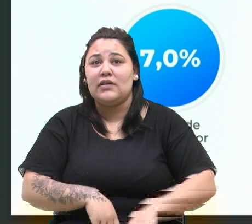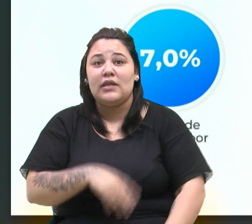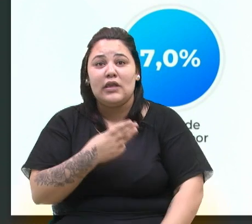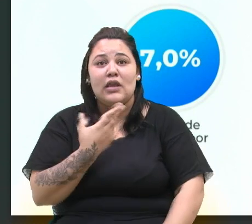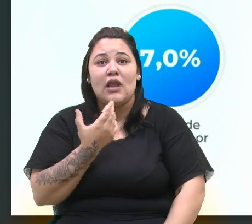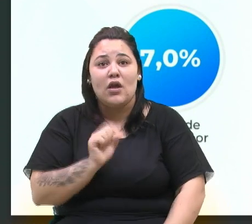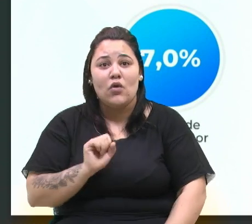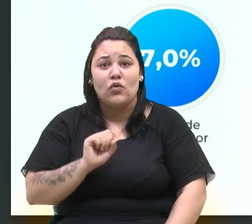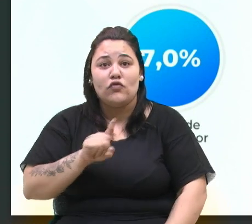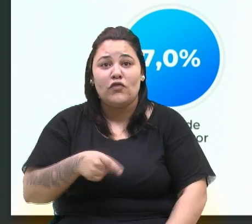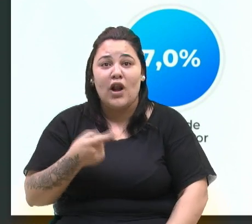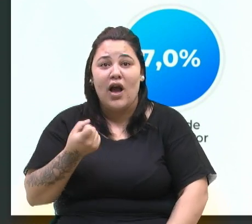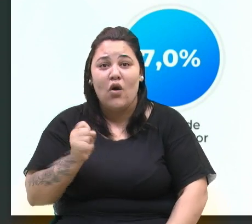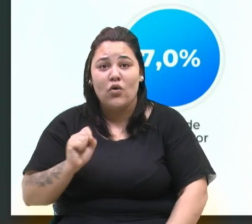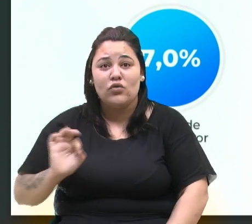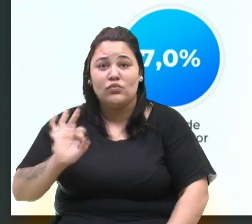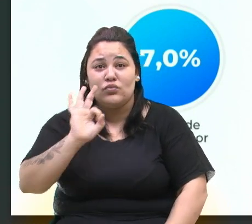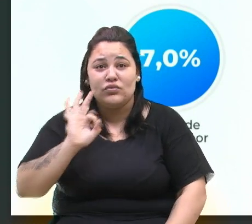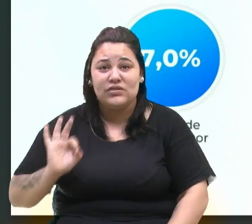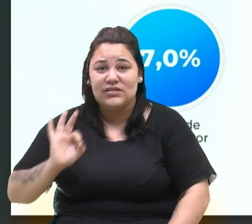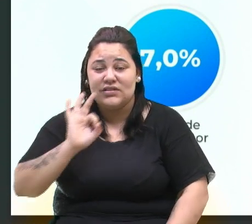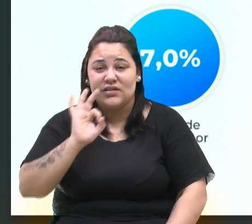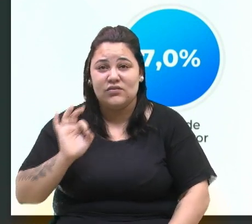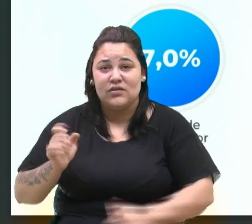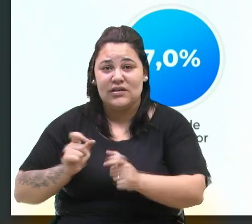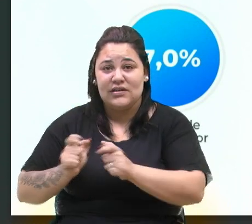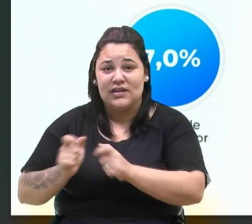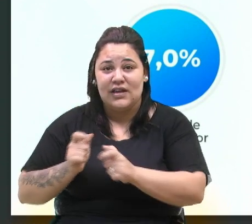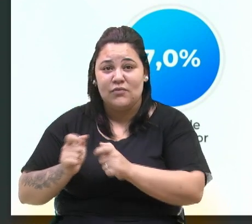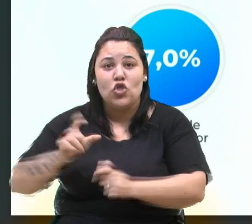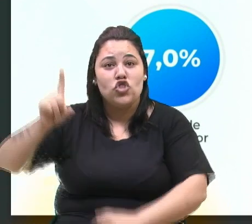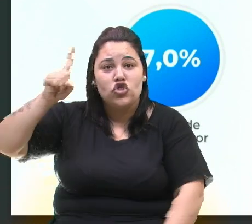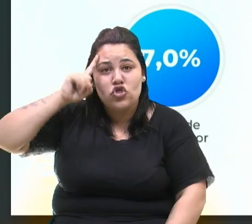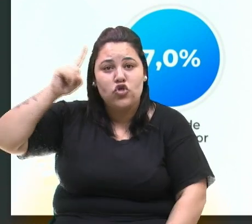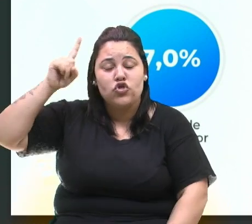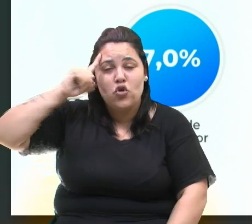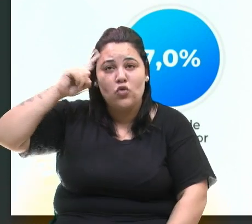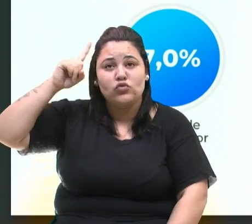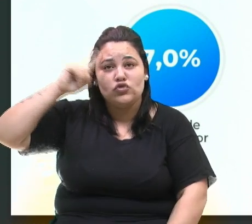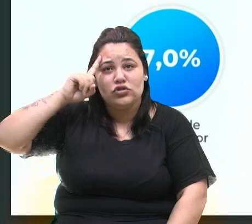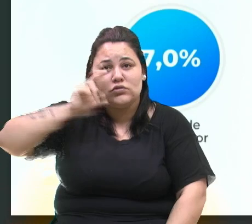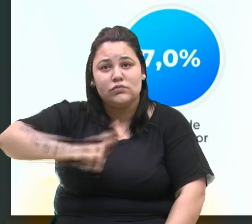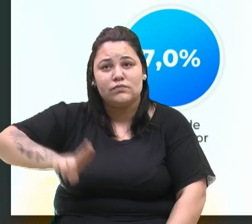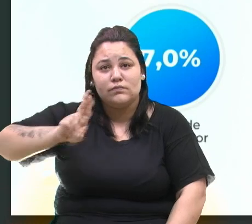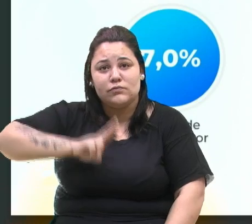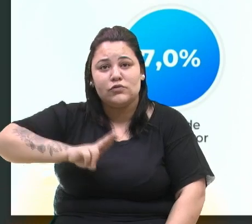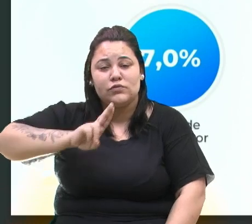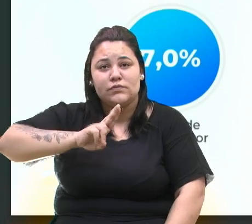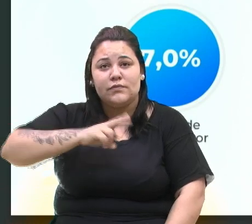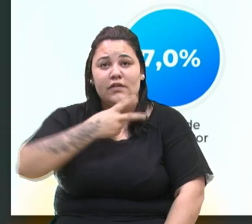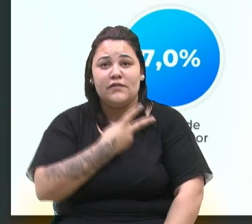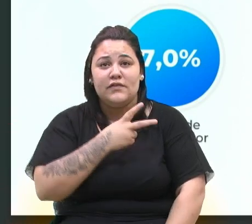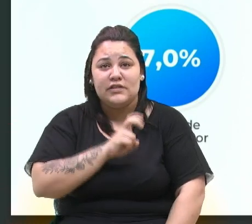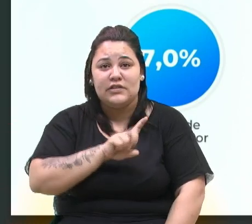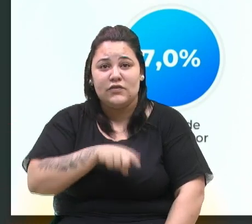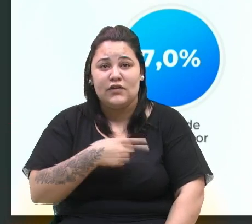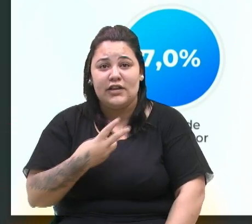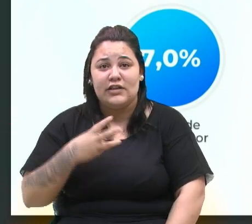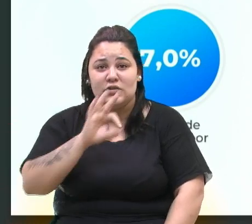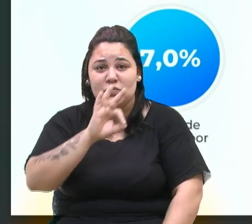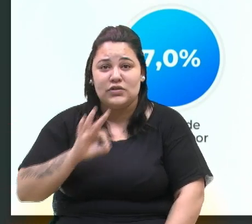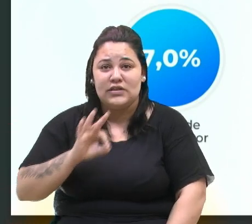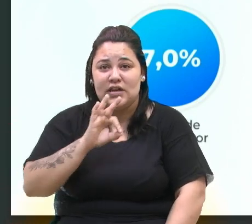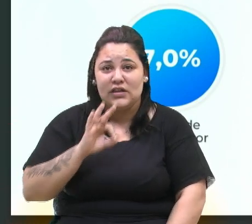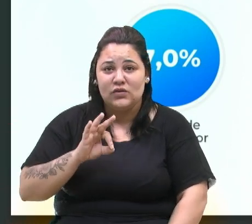38% dos gamers no Brasil jogam todos os dias. 25 entre 3 e 6